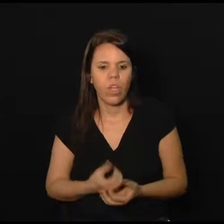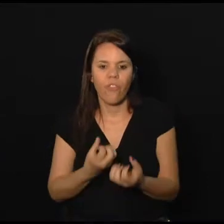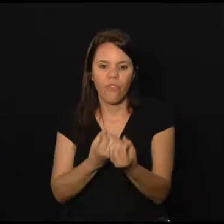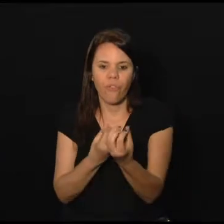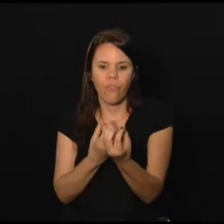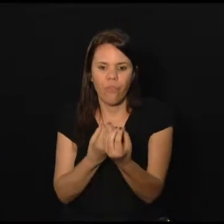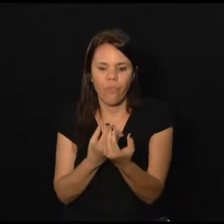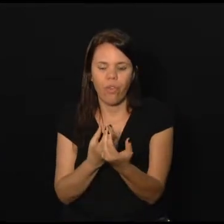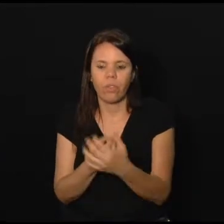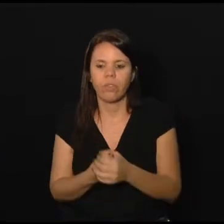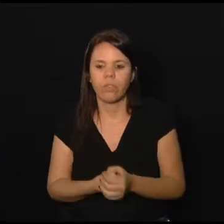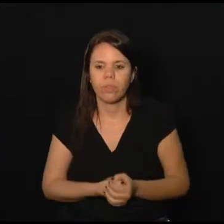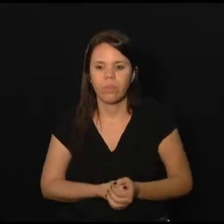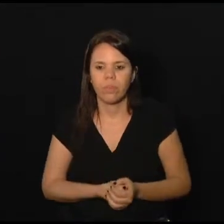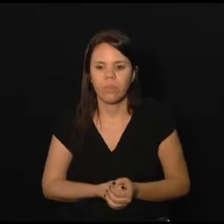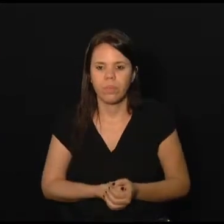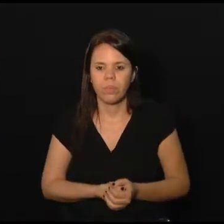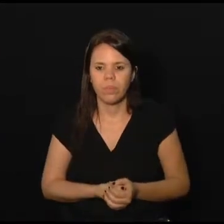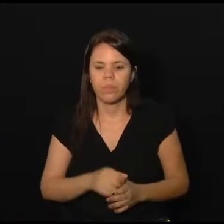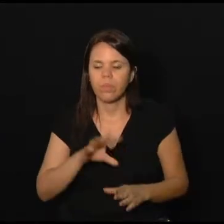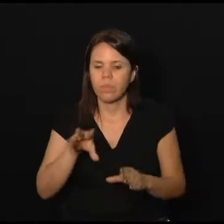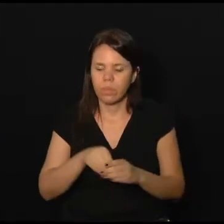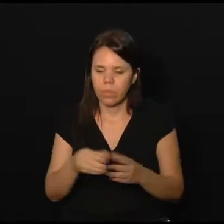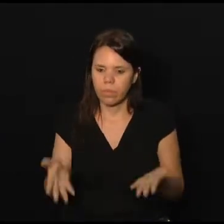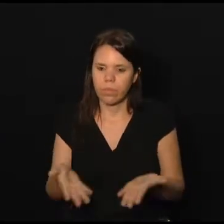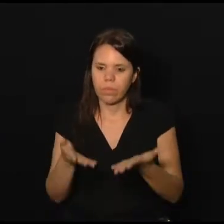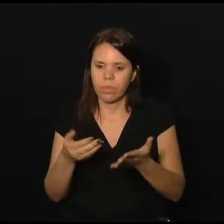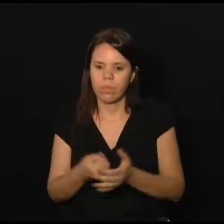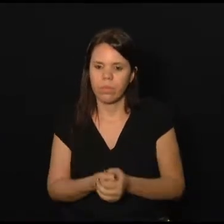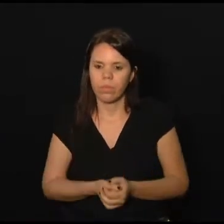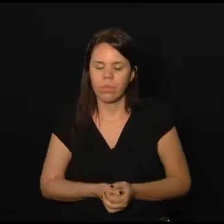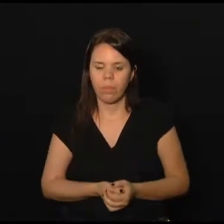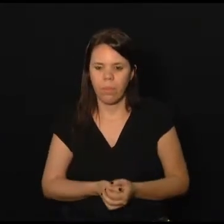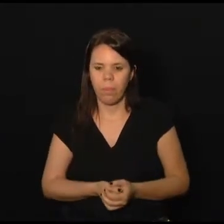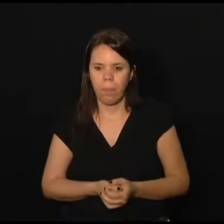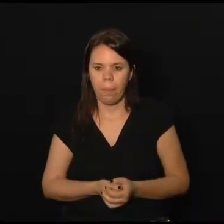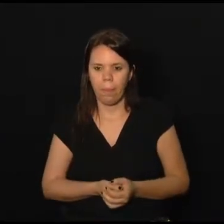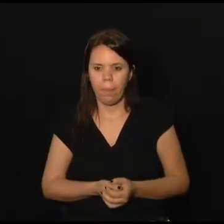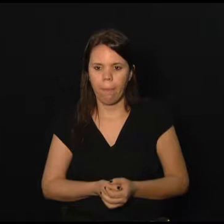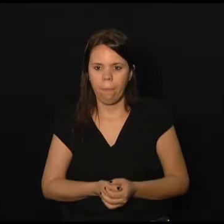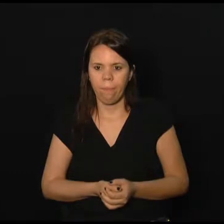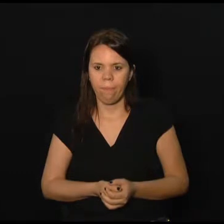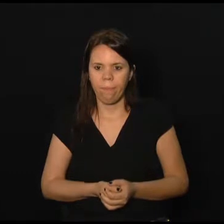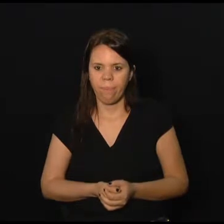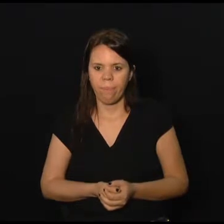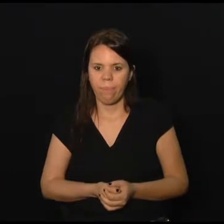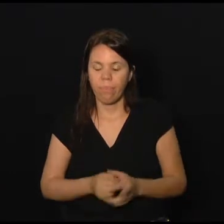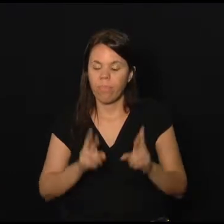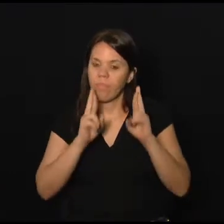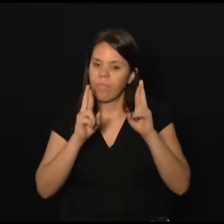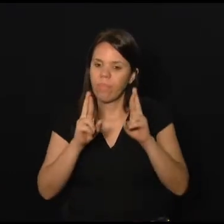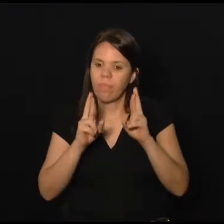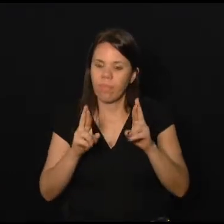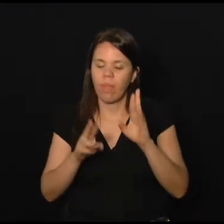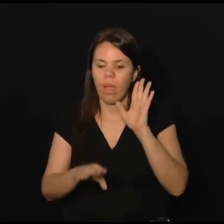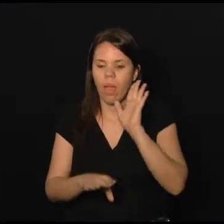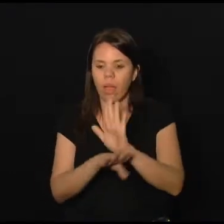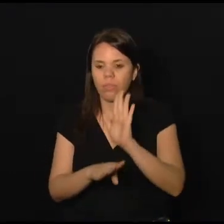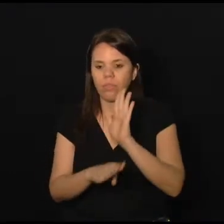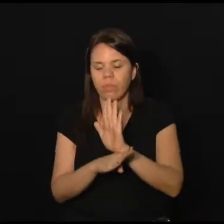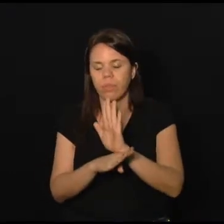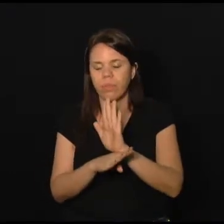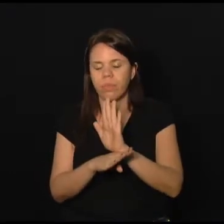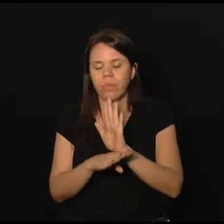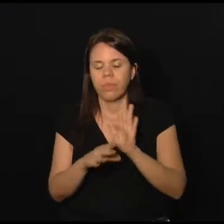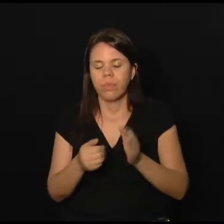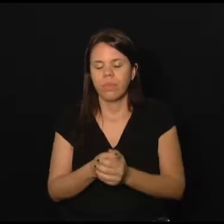Informações que vão estar contribuindo para tudo isso, né? Então, eu espero ter ajudado, né, com